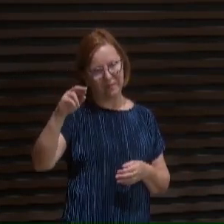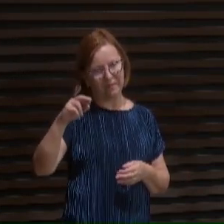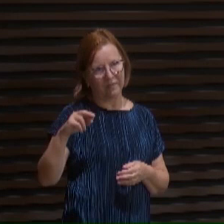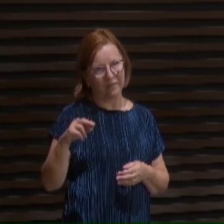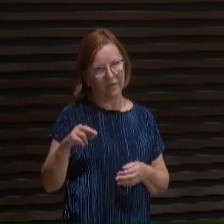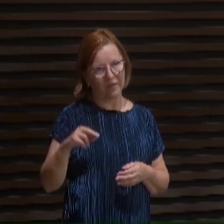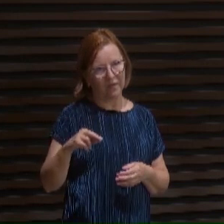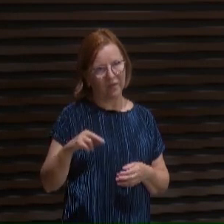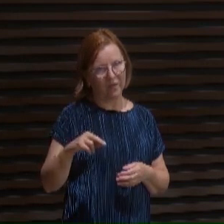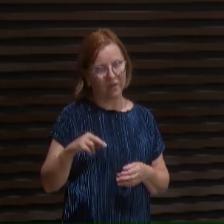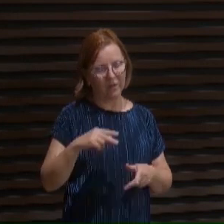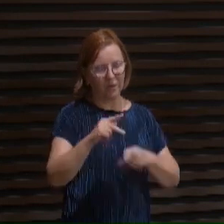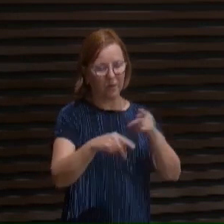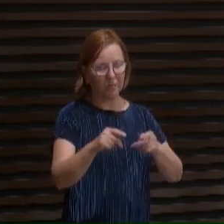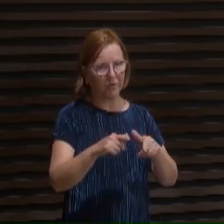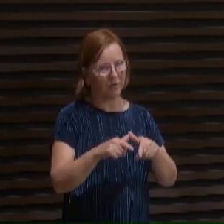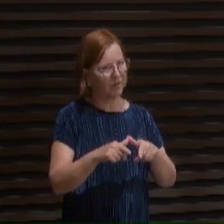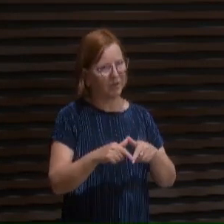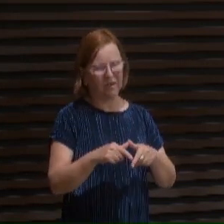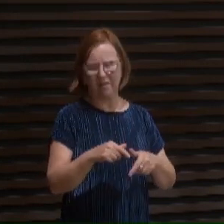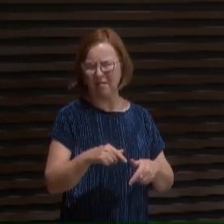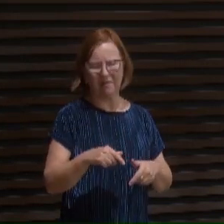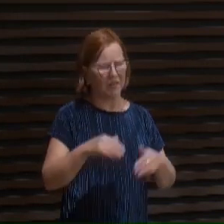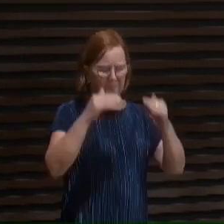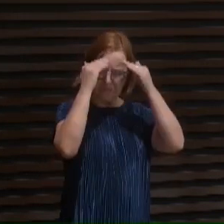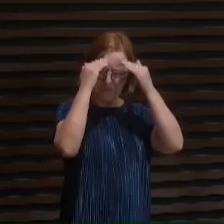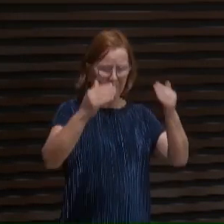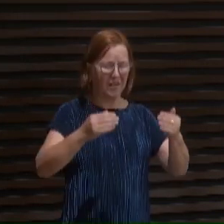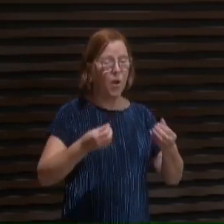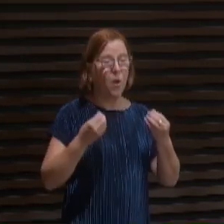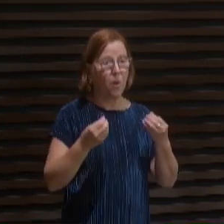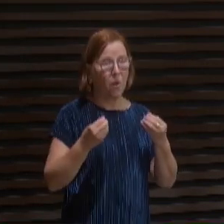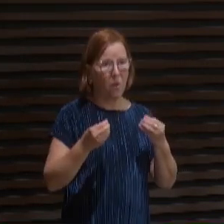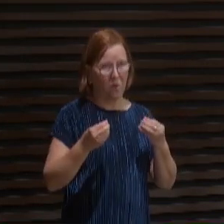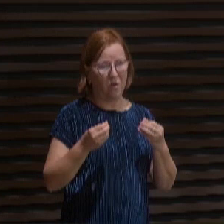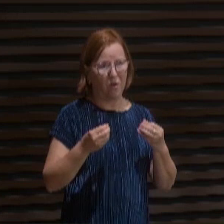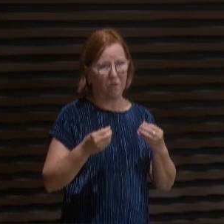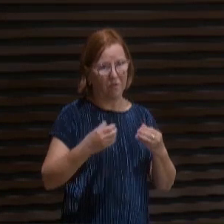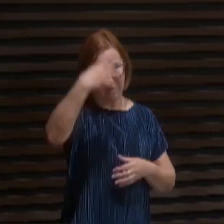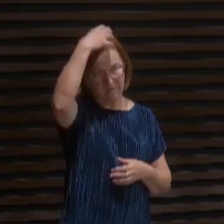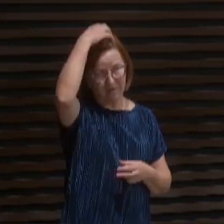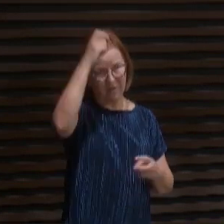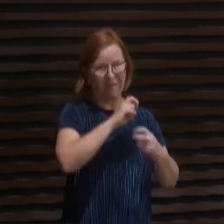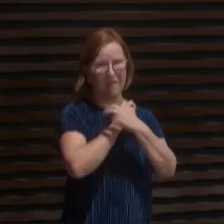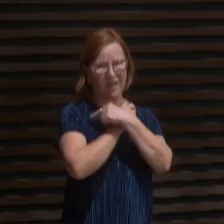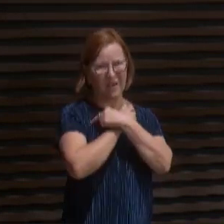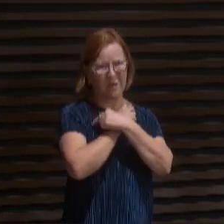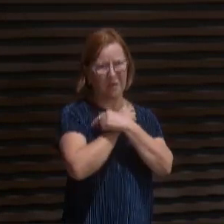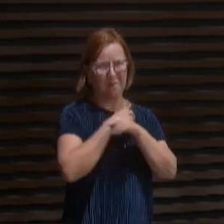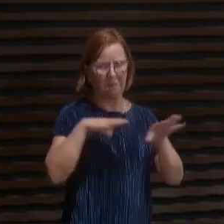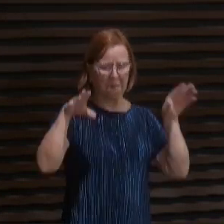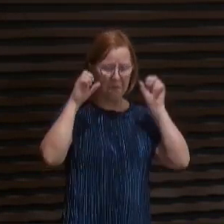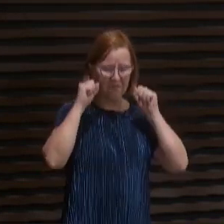filhos de Israel não me têm ouvido, como, pois, me ouvirá Faraó? Eu não sei